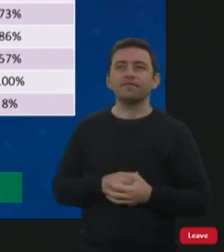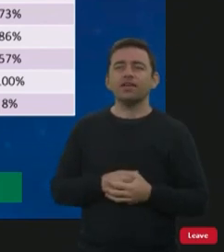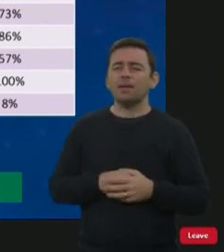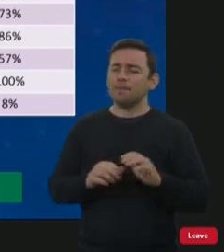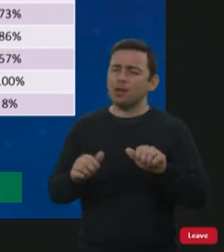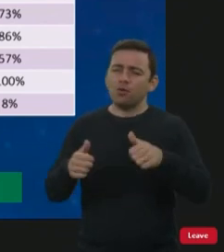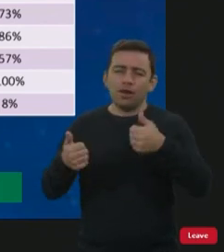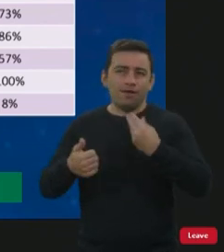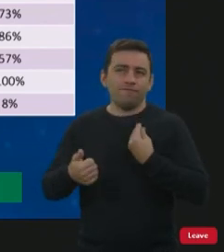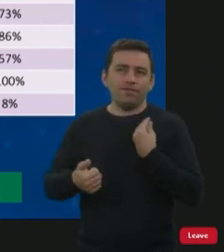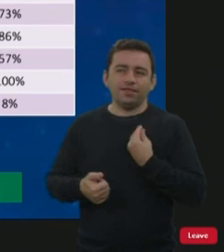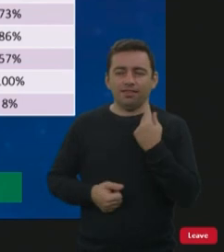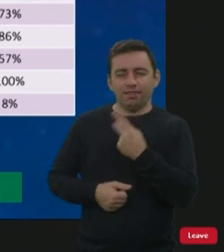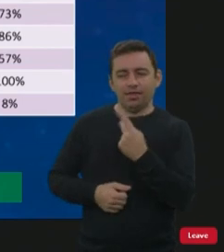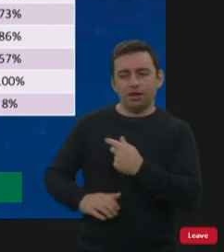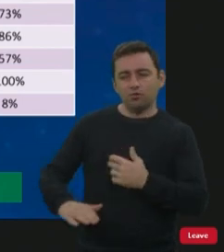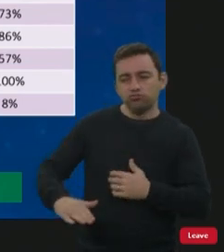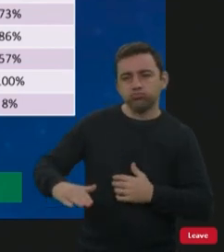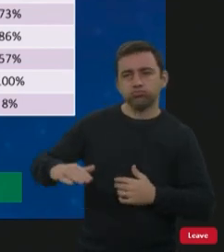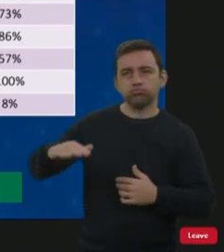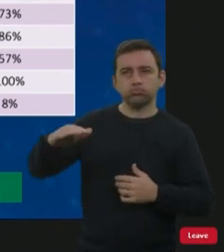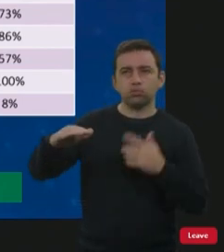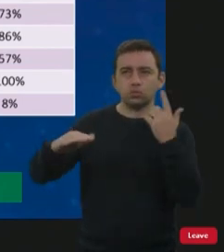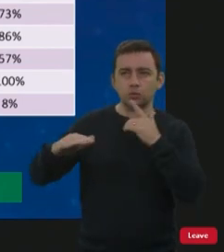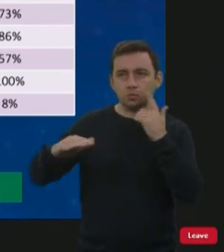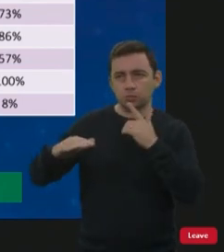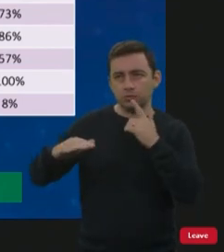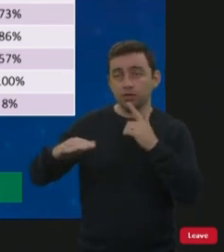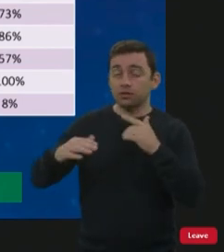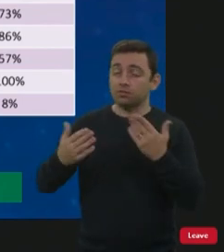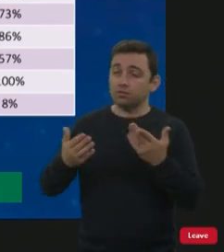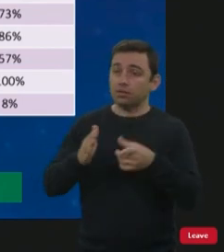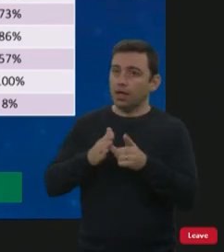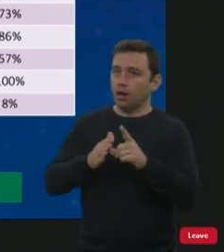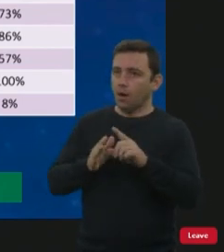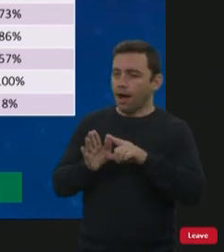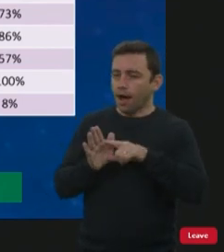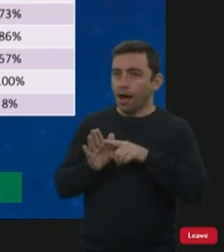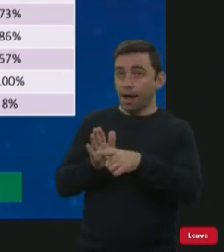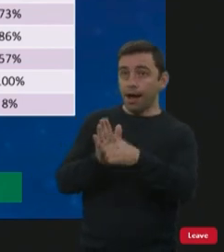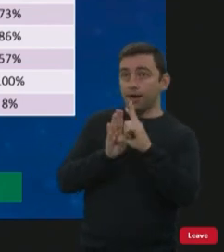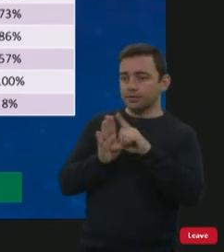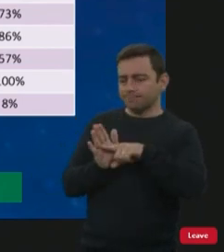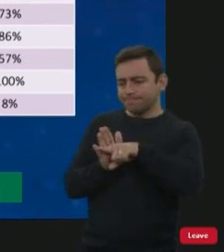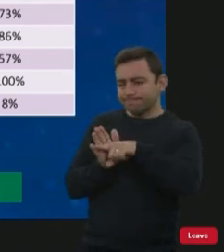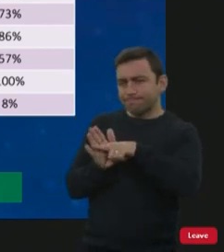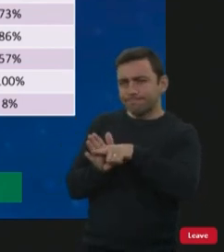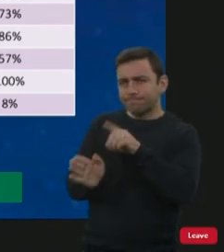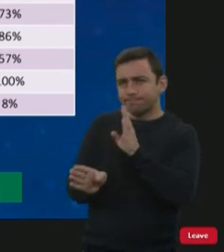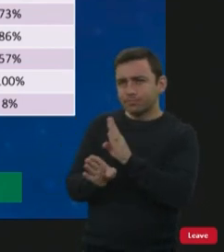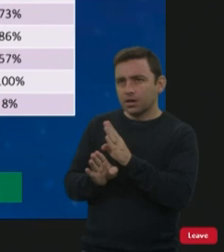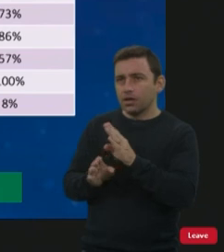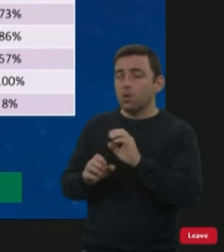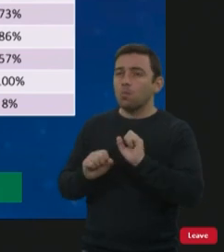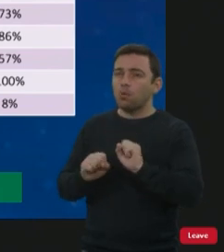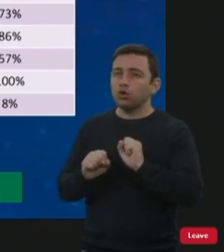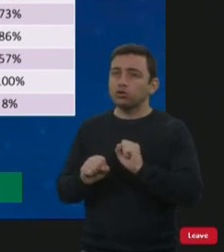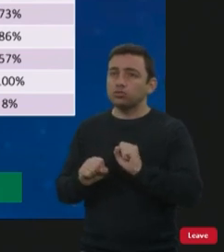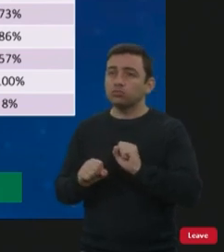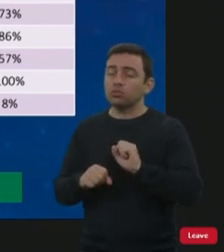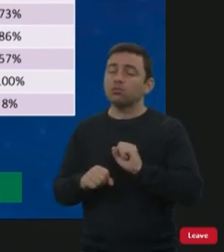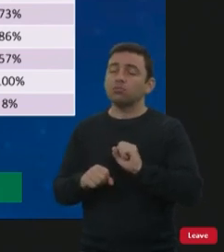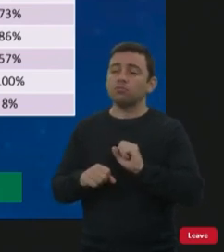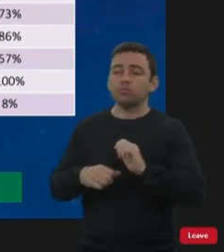a qualidade de vida dele. Então, a triagem neonatal não serve só para o paciente que vai ficar gravemente enfermo no período